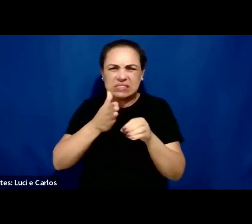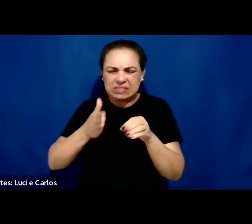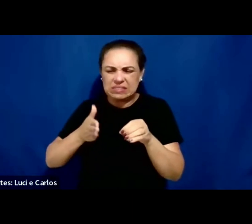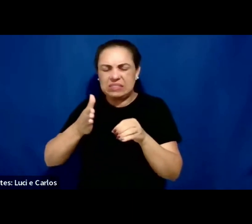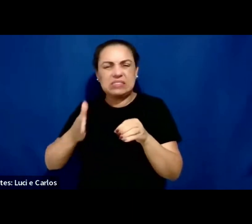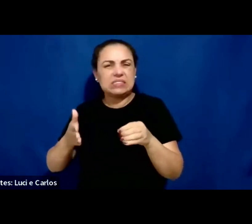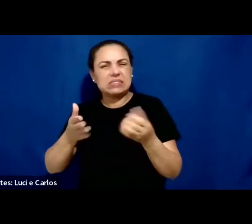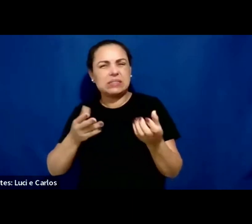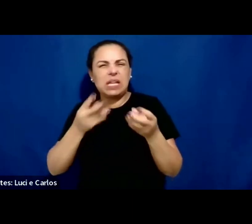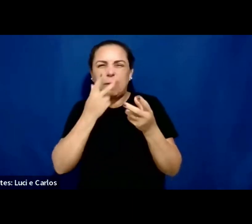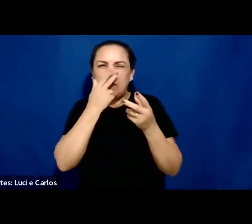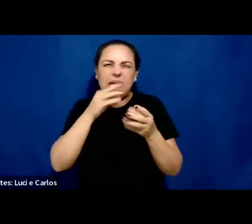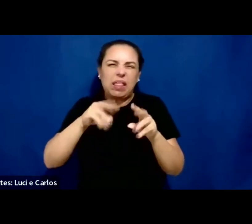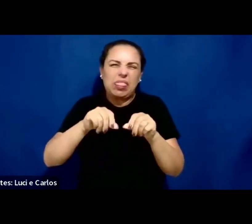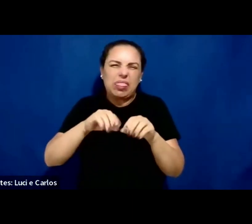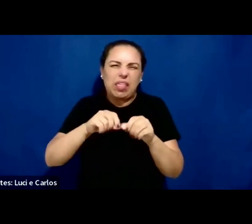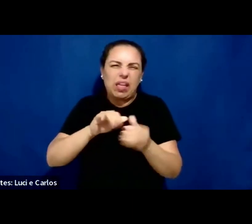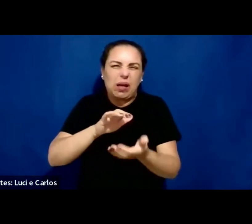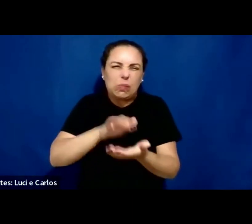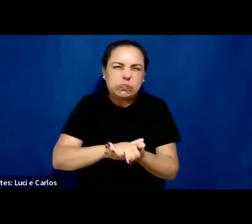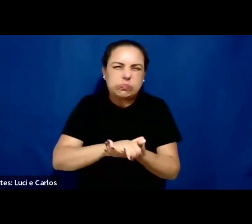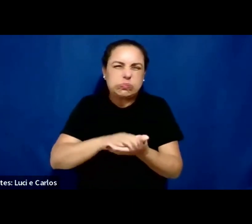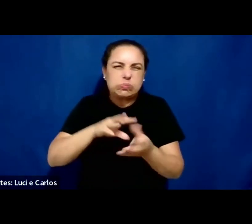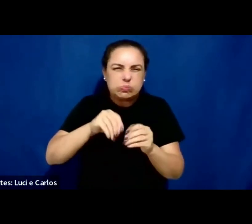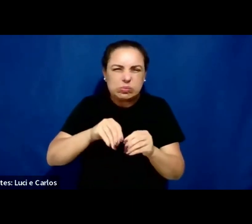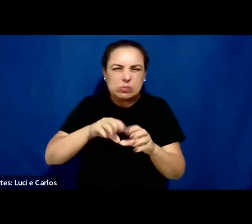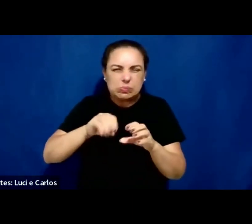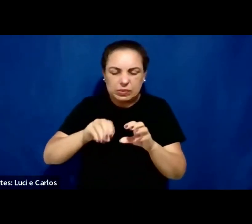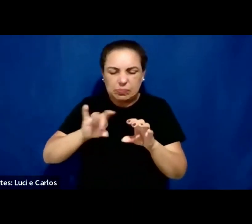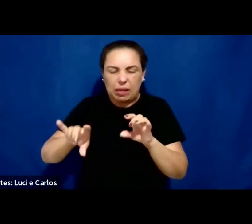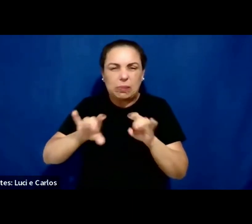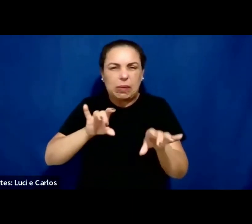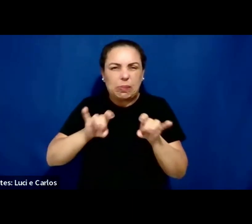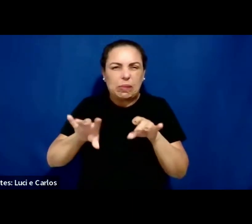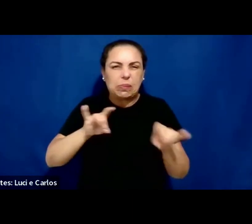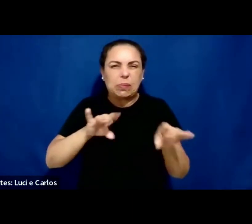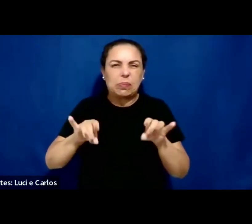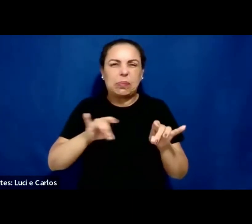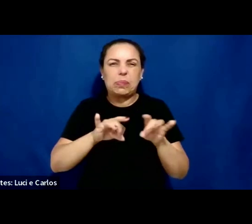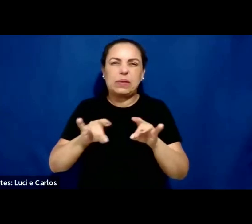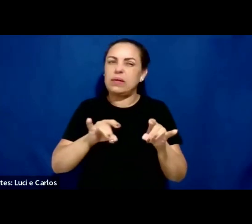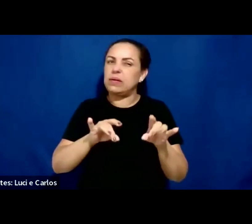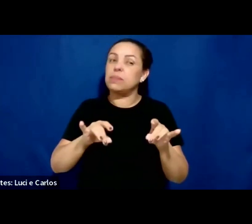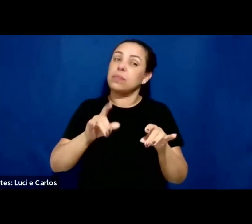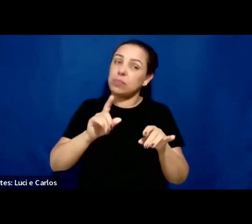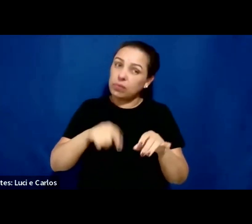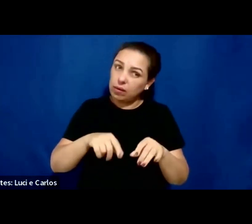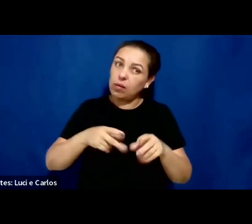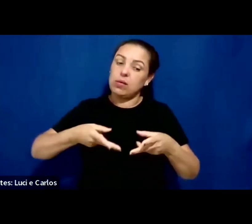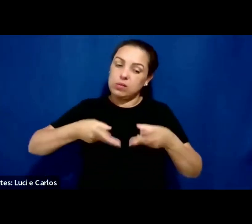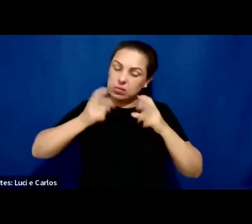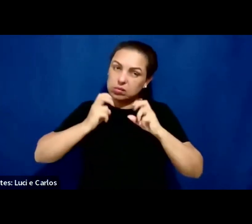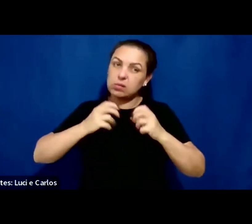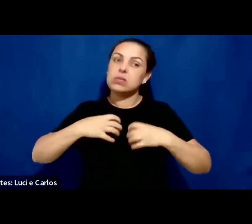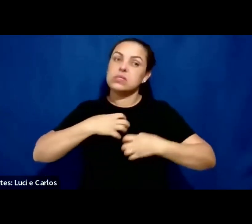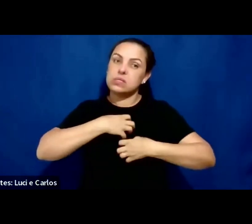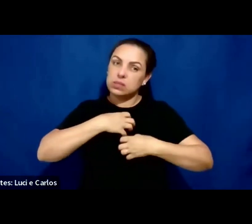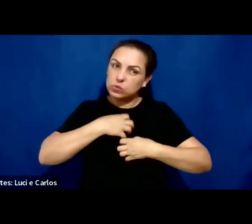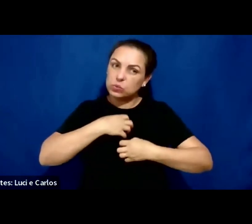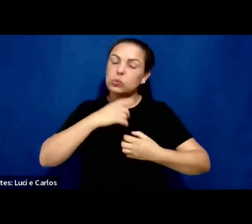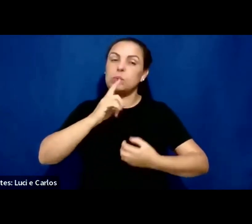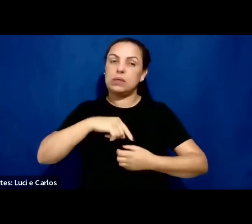barro, que gruda nas paredes do vaso, é um sinal de que você está com problema